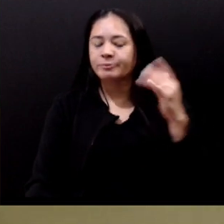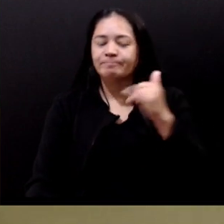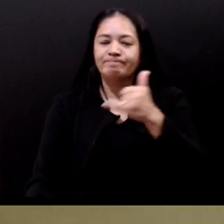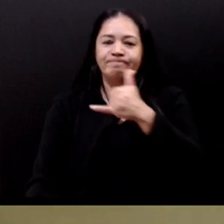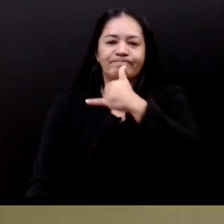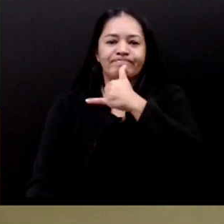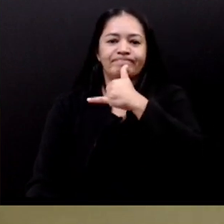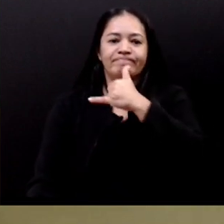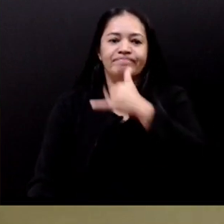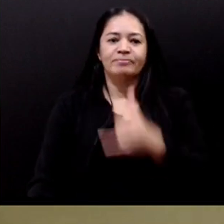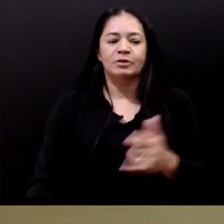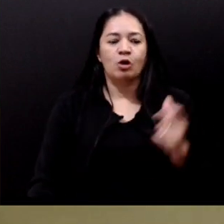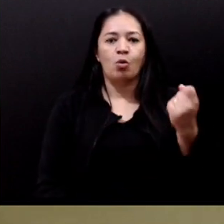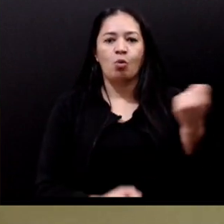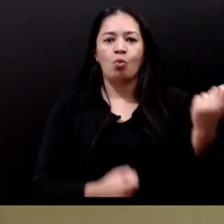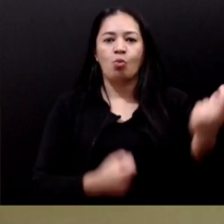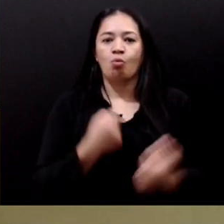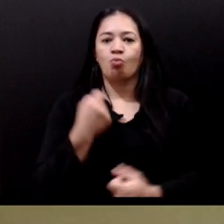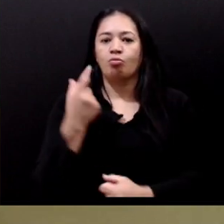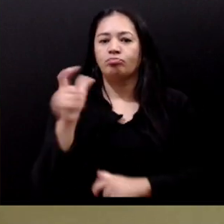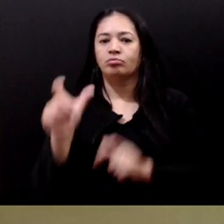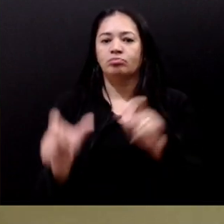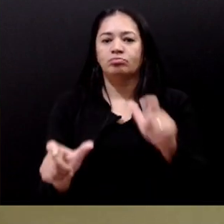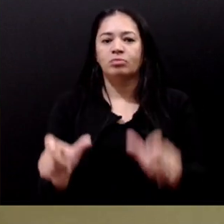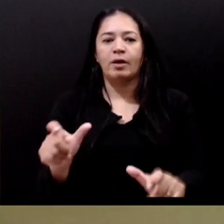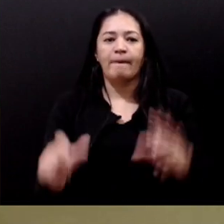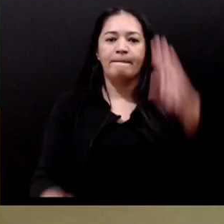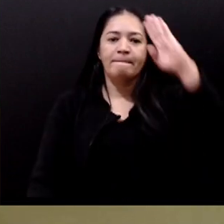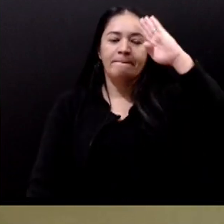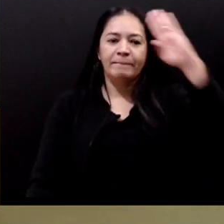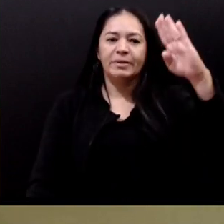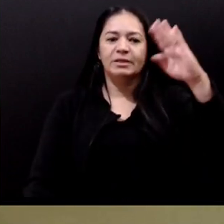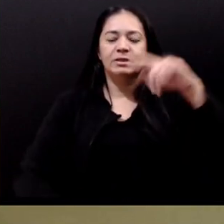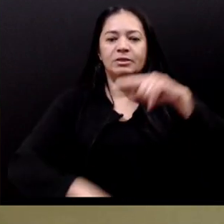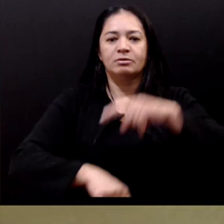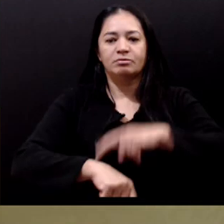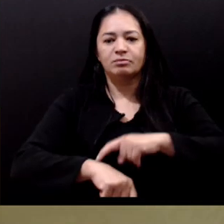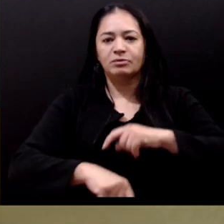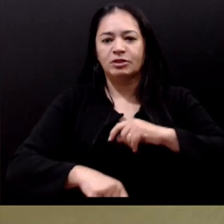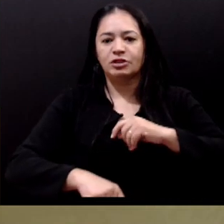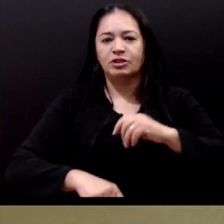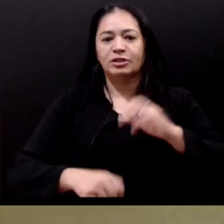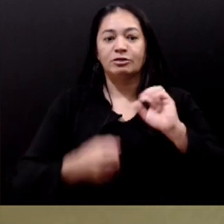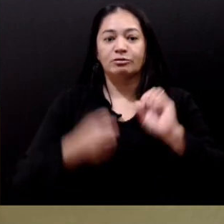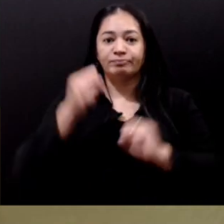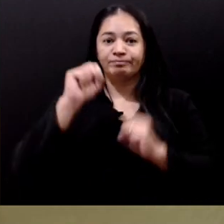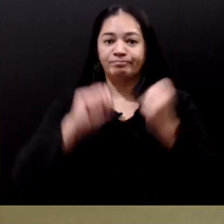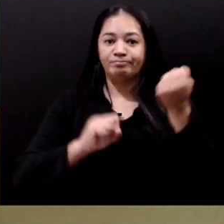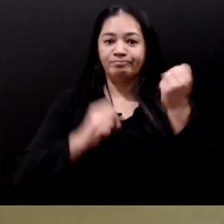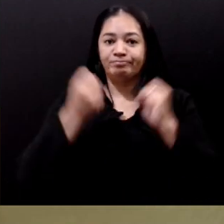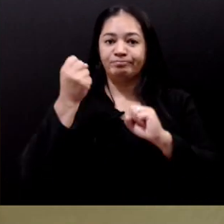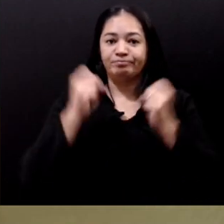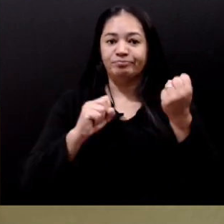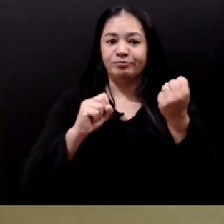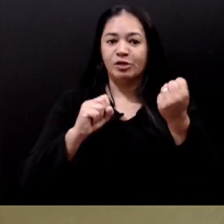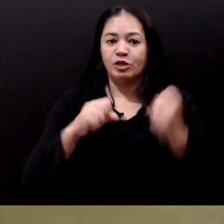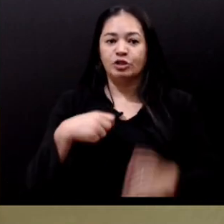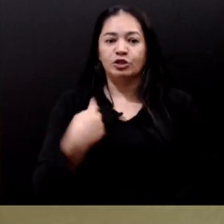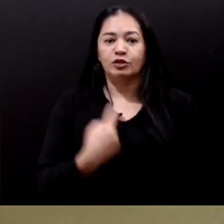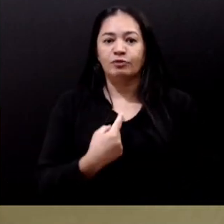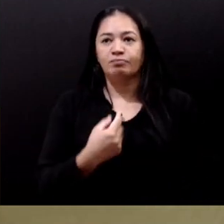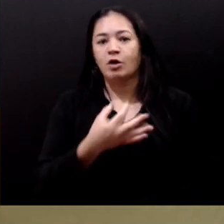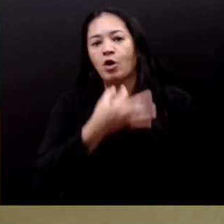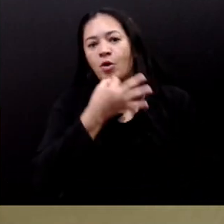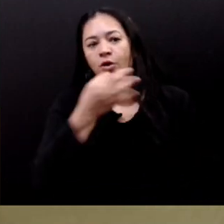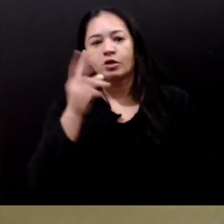pessoas, principalmente em momentos de atividade física, Uhum. e eu acho que todo mundo viu